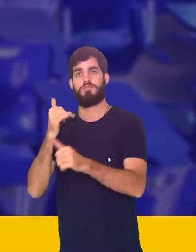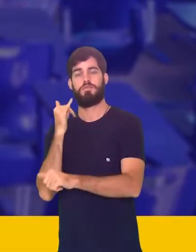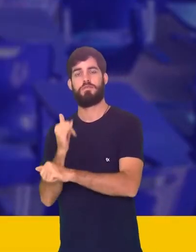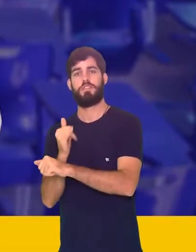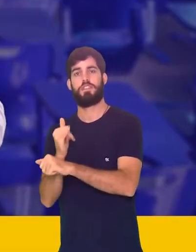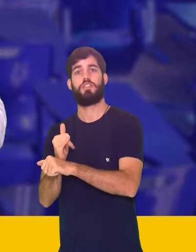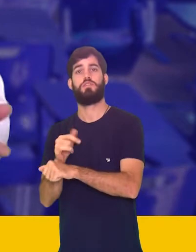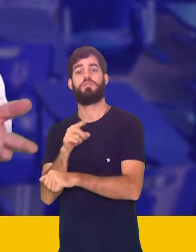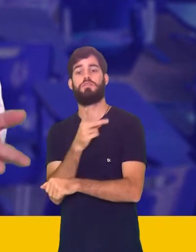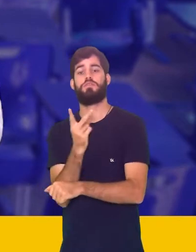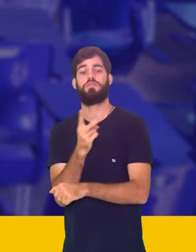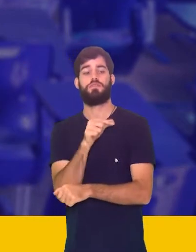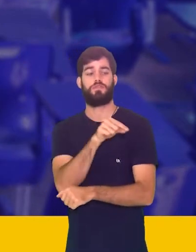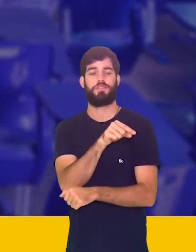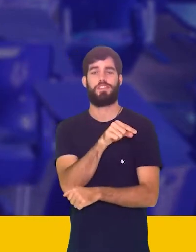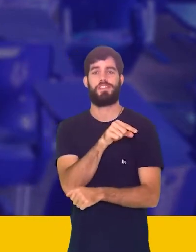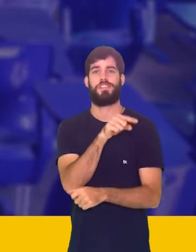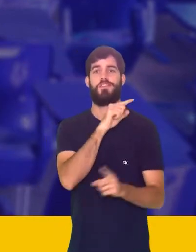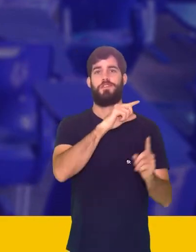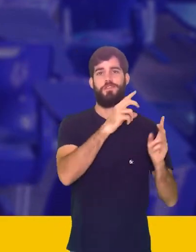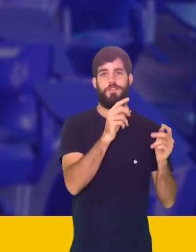vai ter carga menos 1.